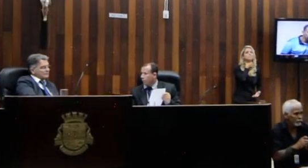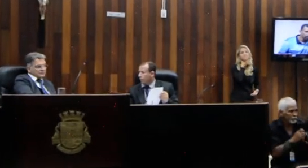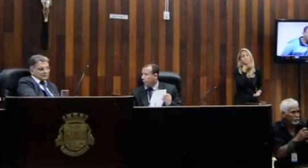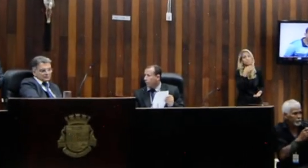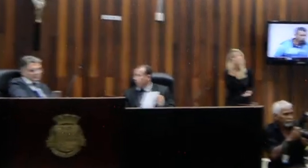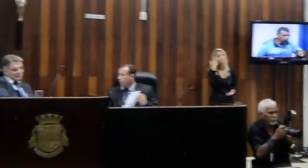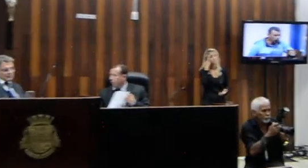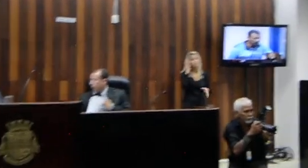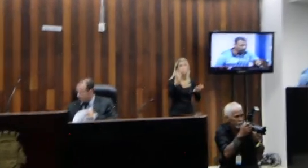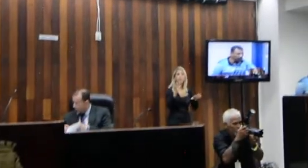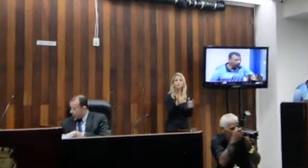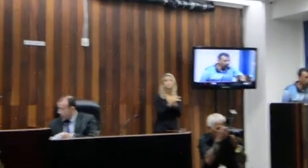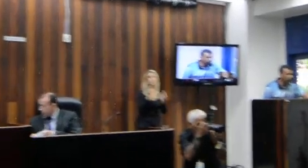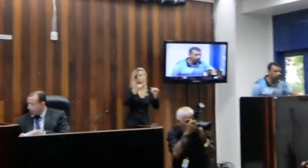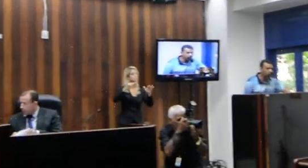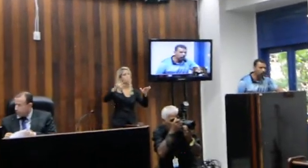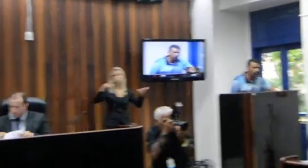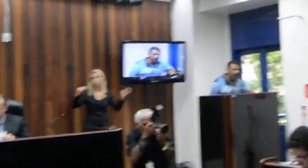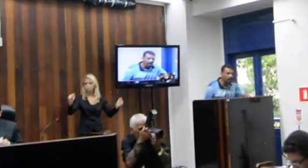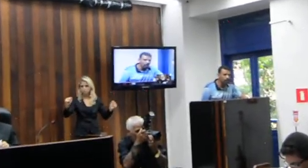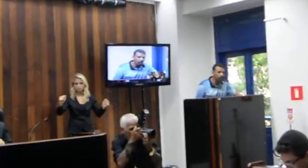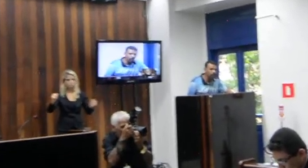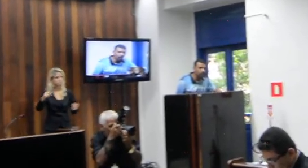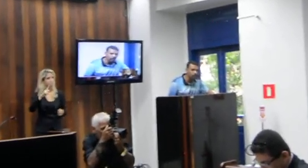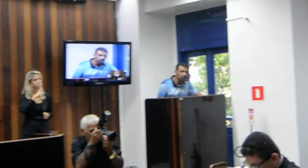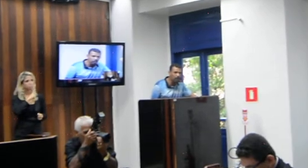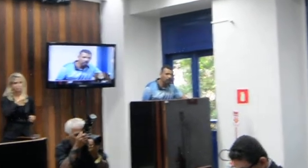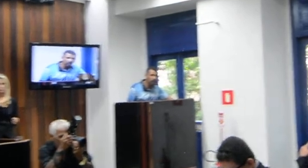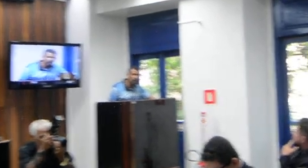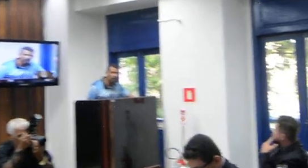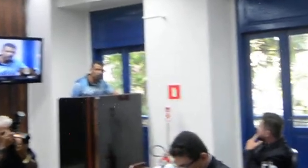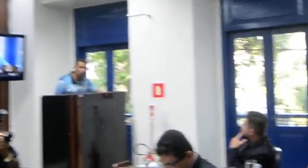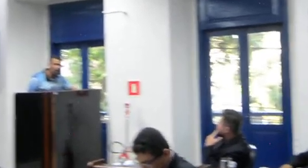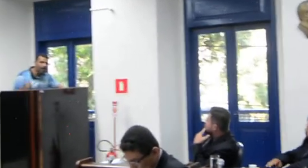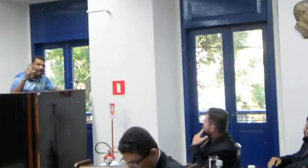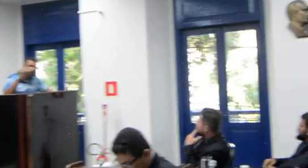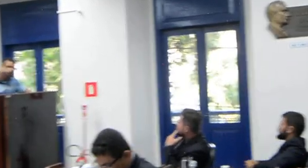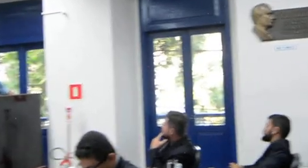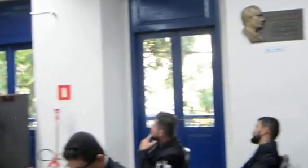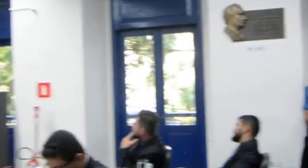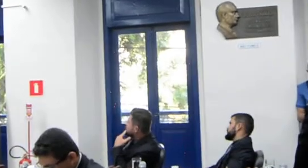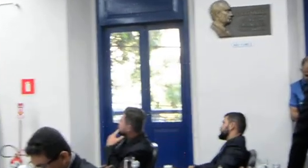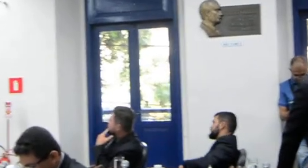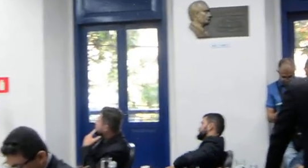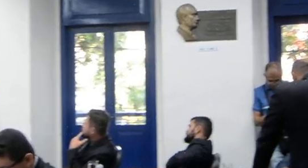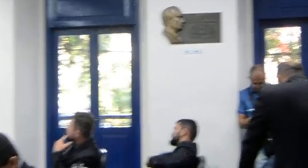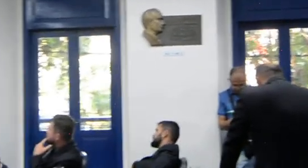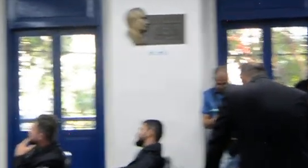passaram nunca mandou funcionário vigia de escola embora.